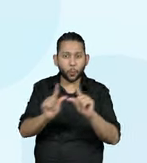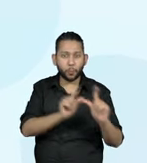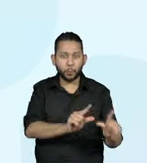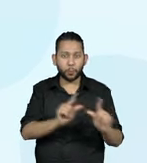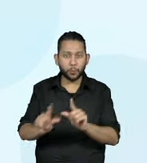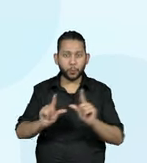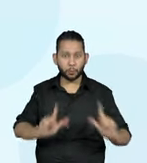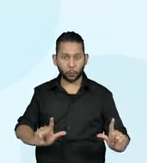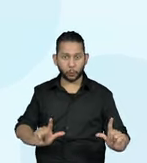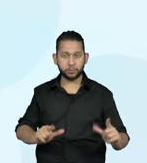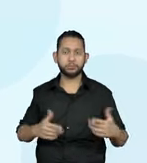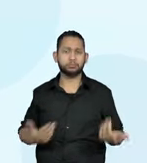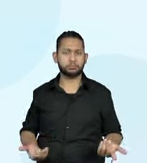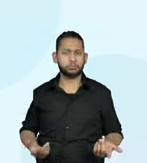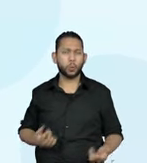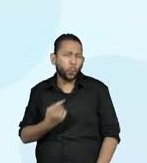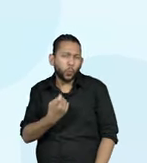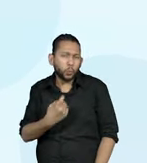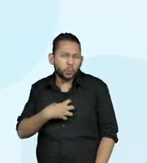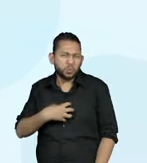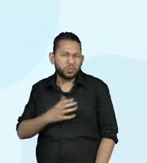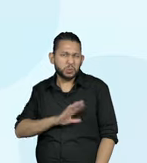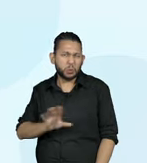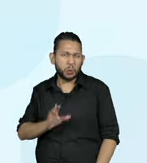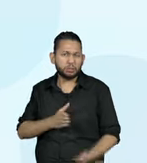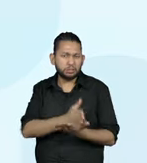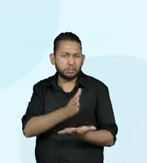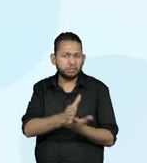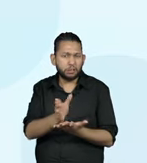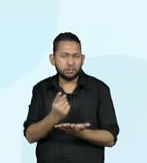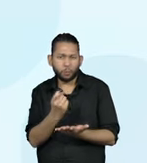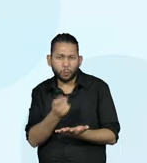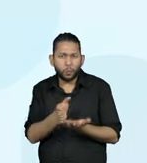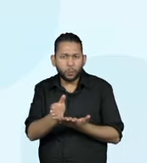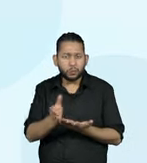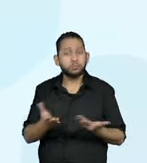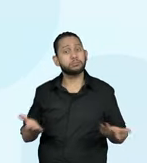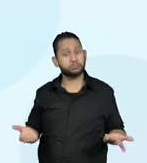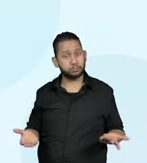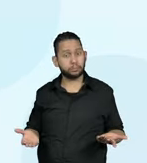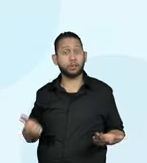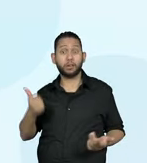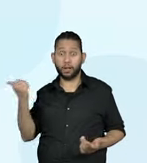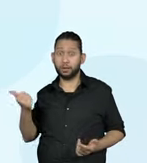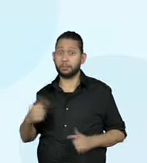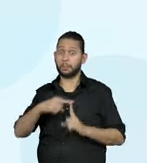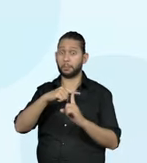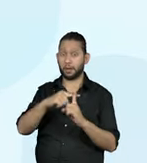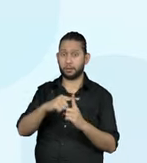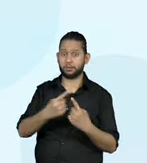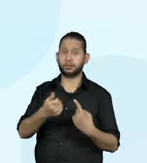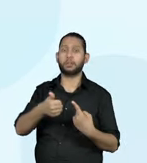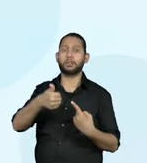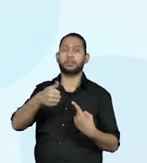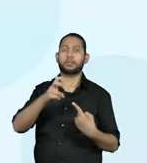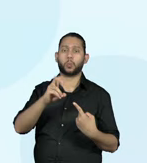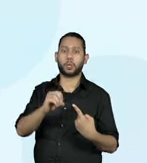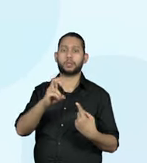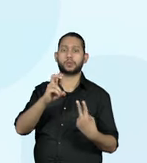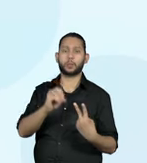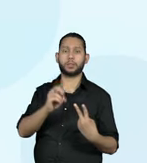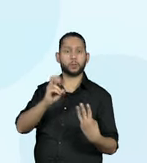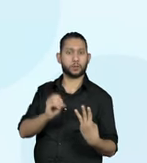Aline, esse é o único jeito? Você não falou que a gente ia trabalhar também a multiplicação? Sim. E